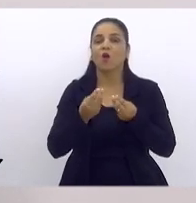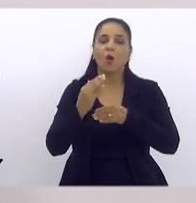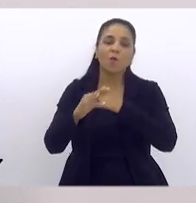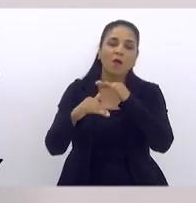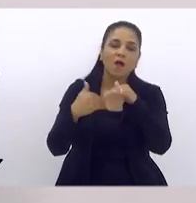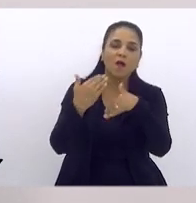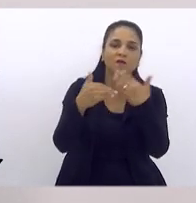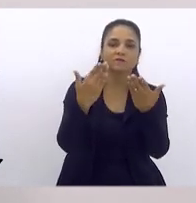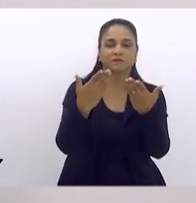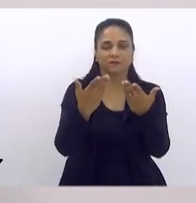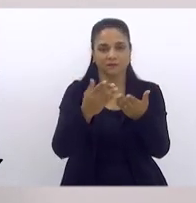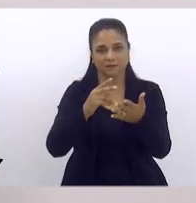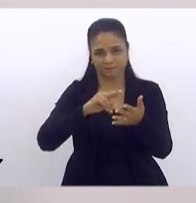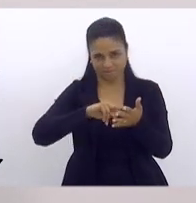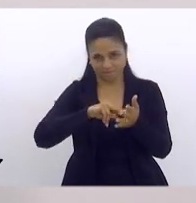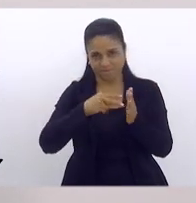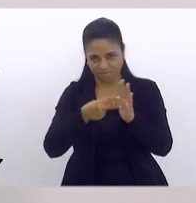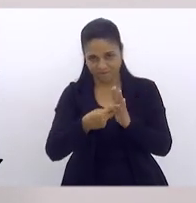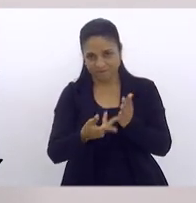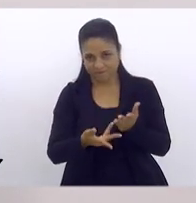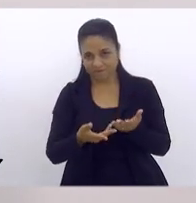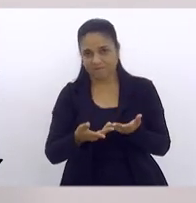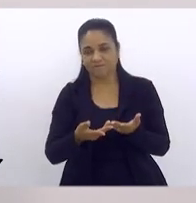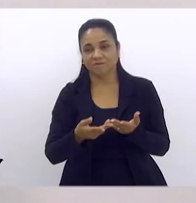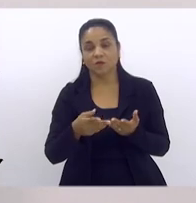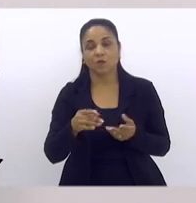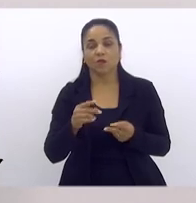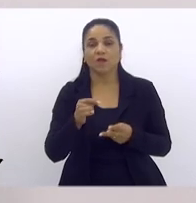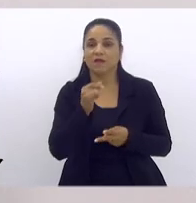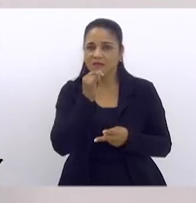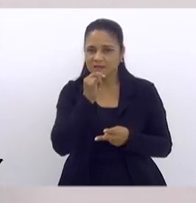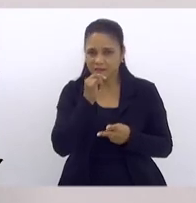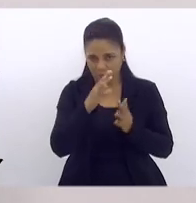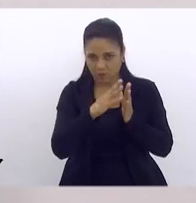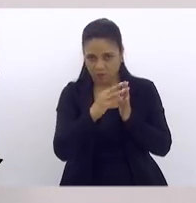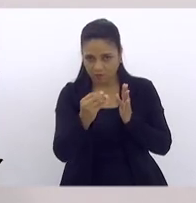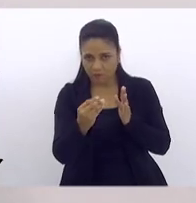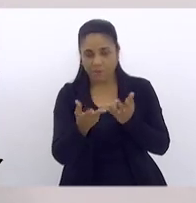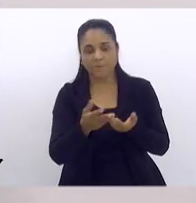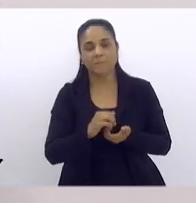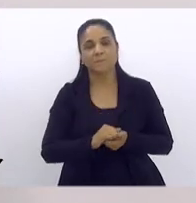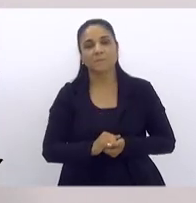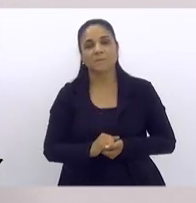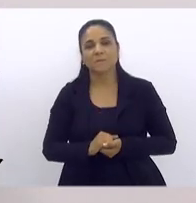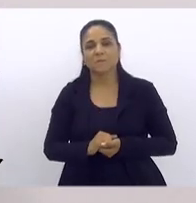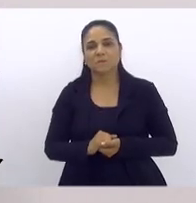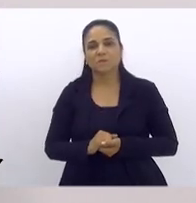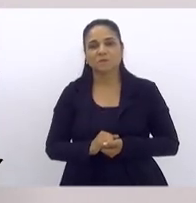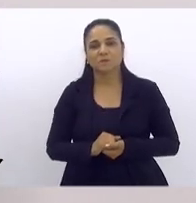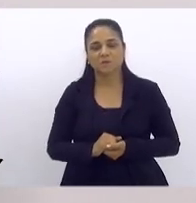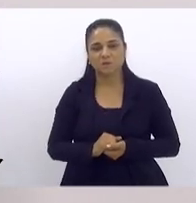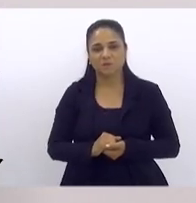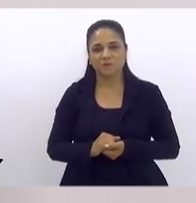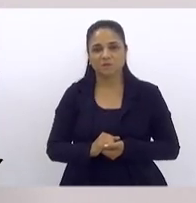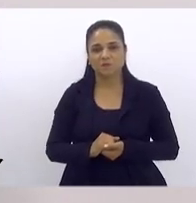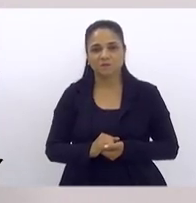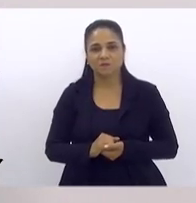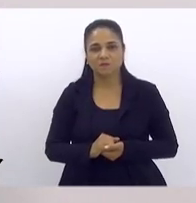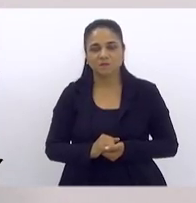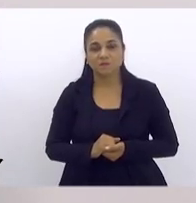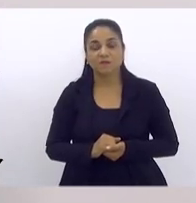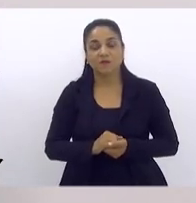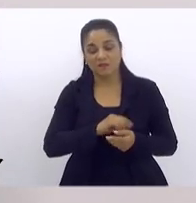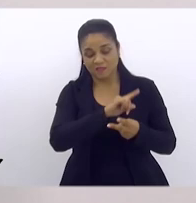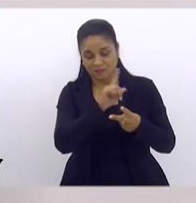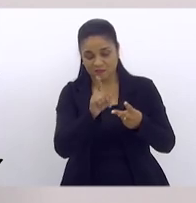nesse sentido eu dei esse exemplo aqui eu recebi o exemplo da minha Assessoria bom e a segunda